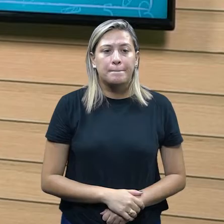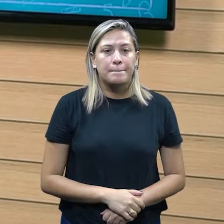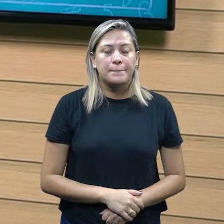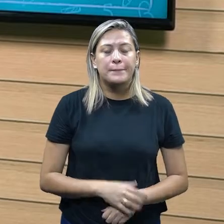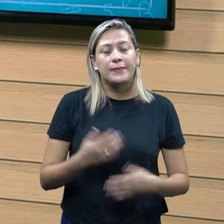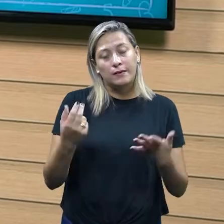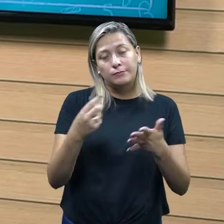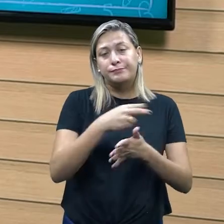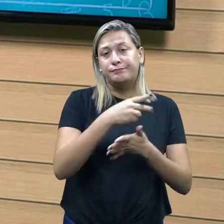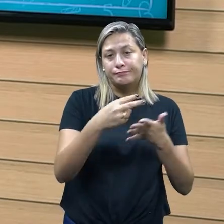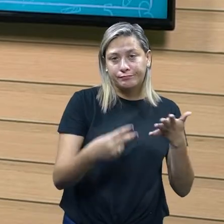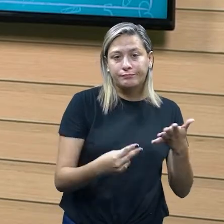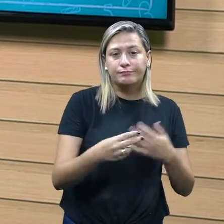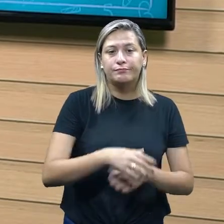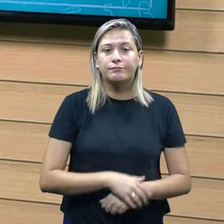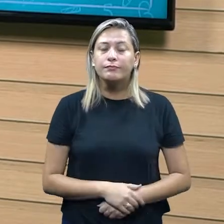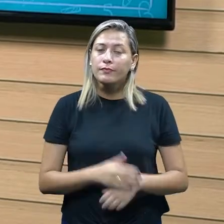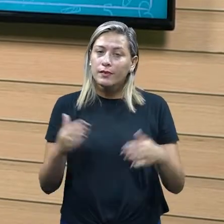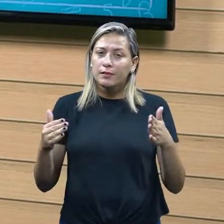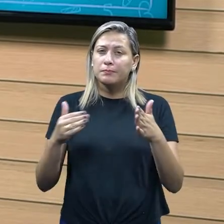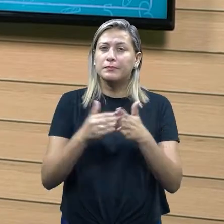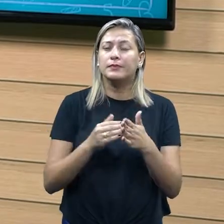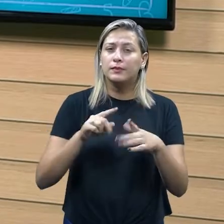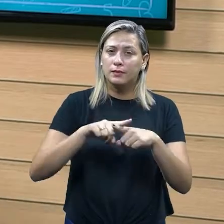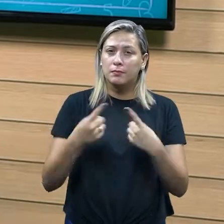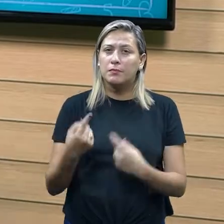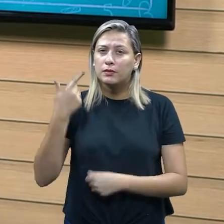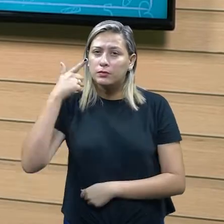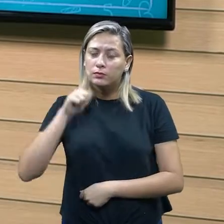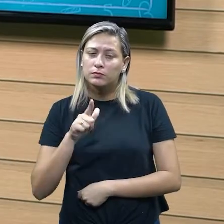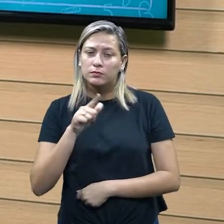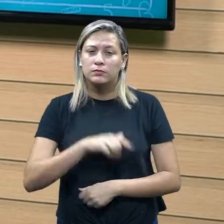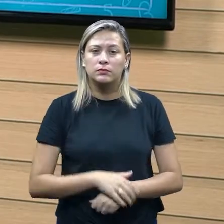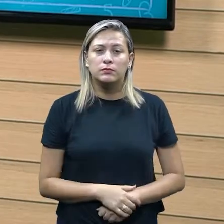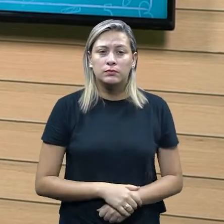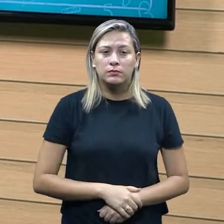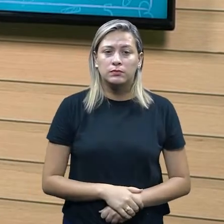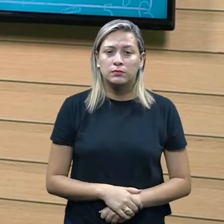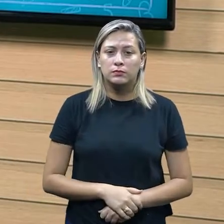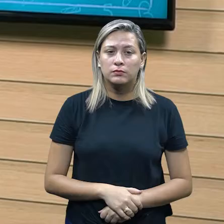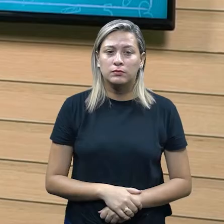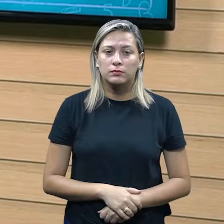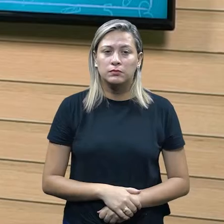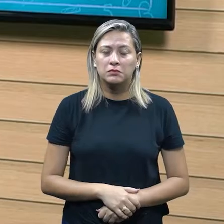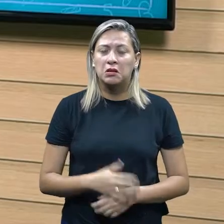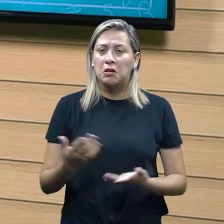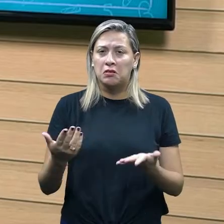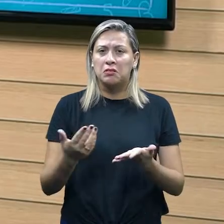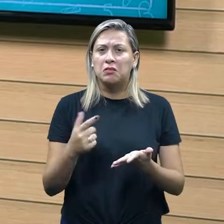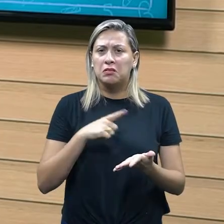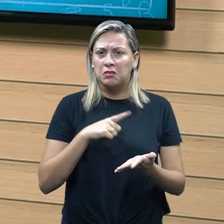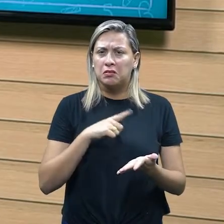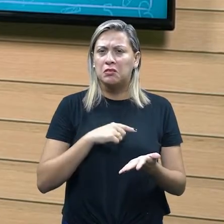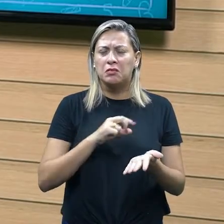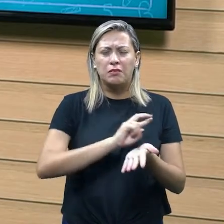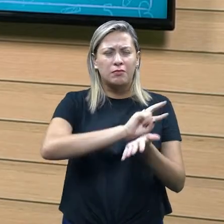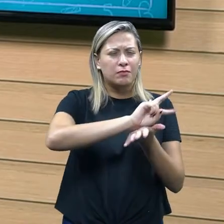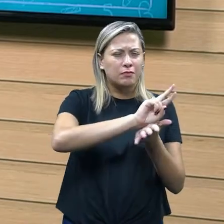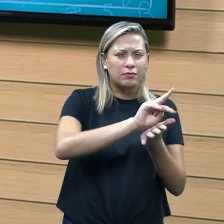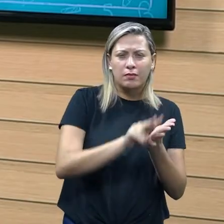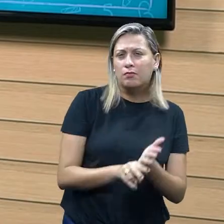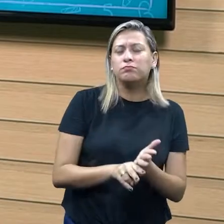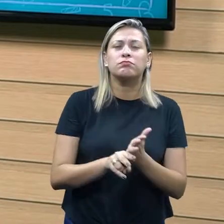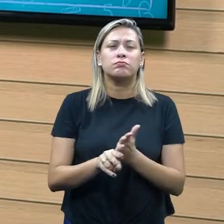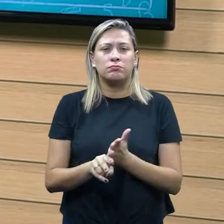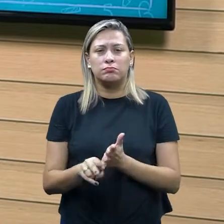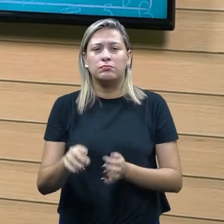ferramenta, ele é um pouco mais limitado, mas ali você consegue ter uma vasta gama ali de recursos que serve para